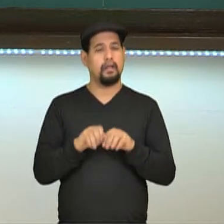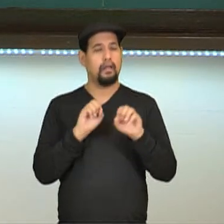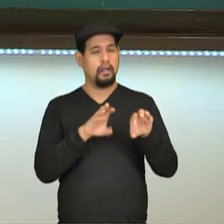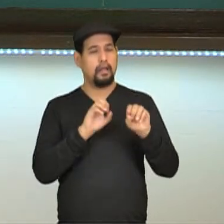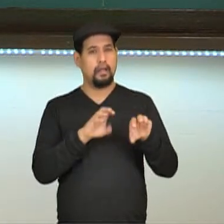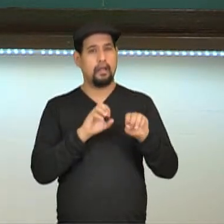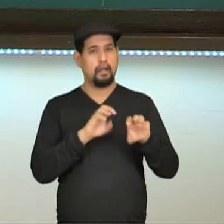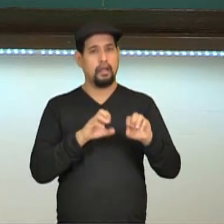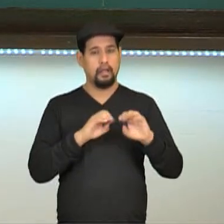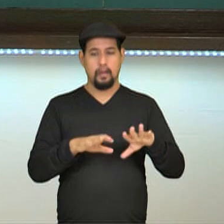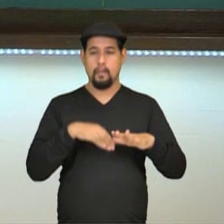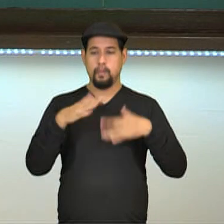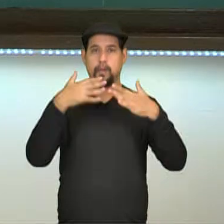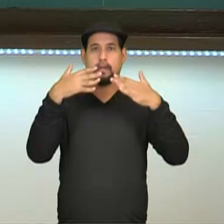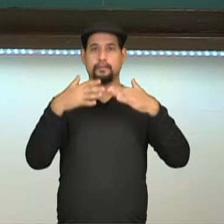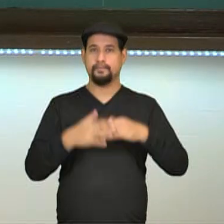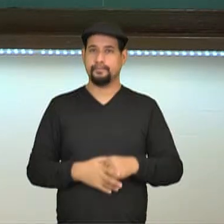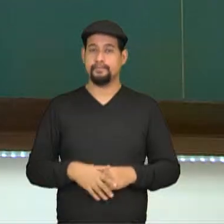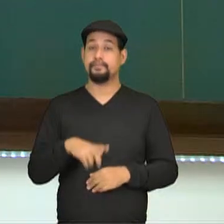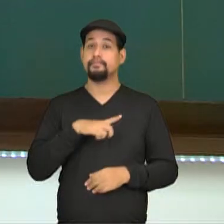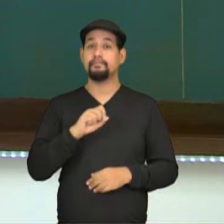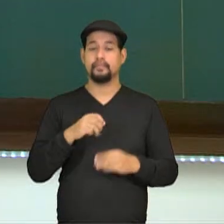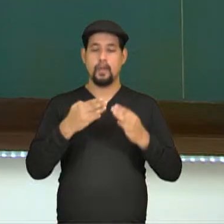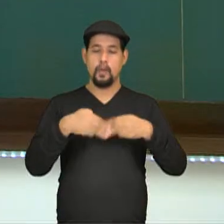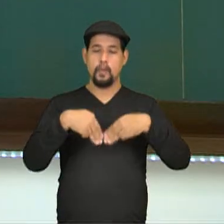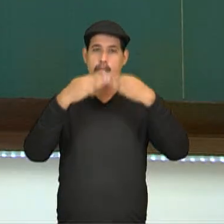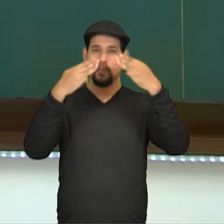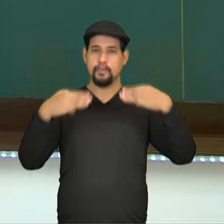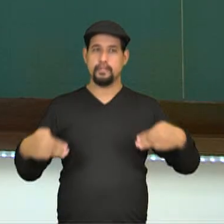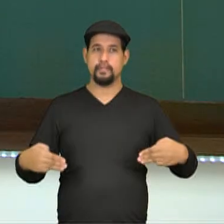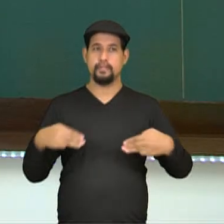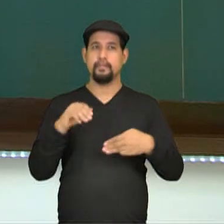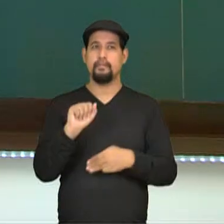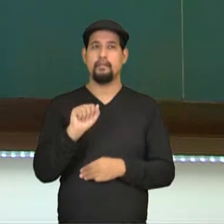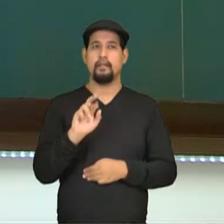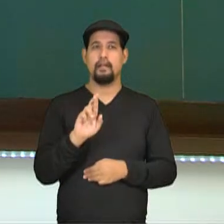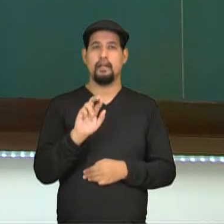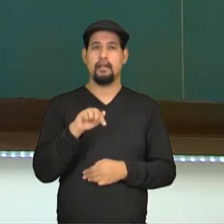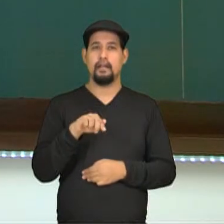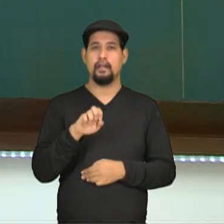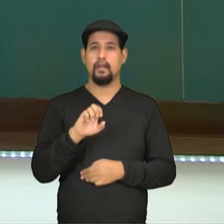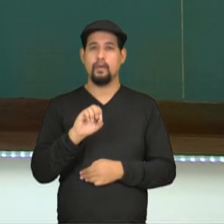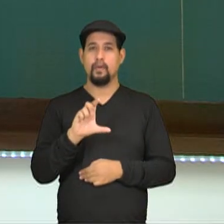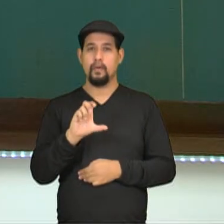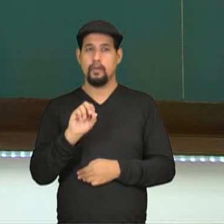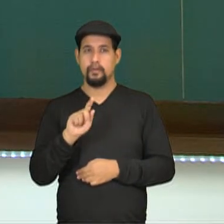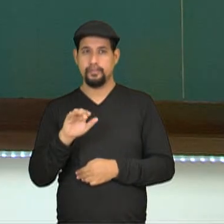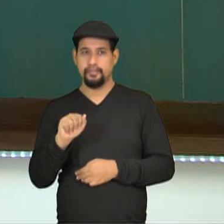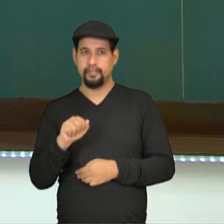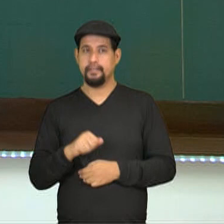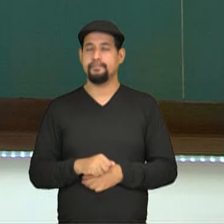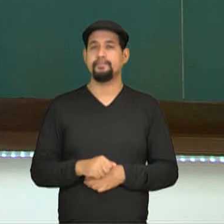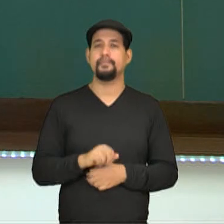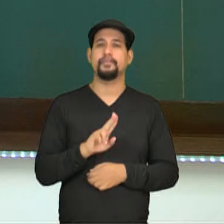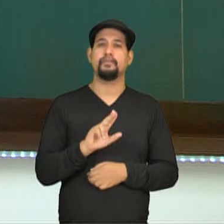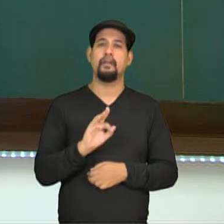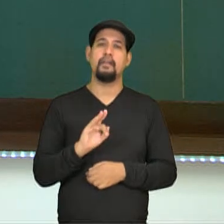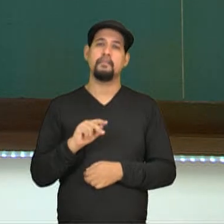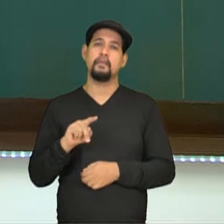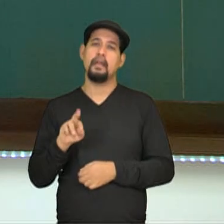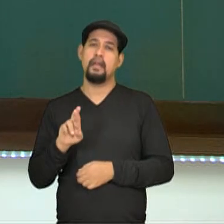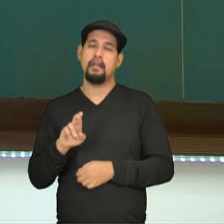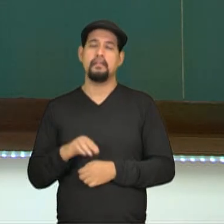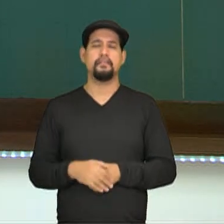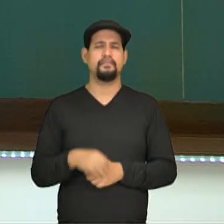foi disseminada, tá? Então aqui nós temos o Museu de Arqueologia e Etnologia, né, da UFPR, ó, era um antigo